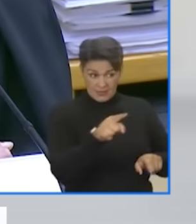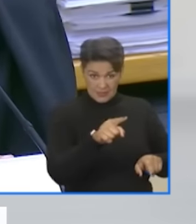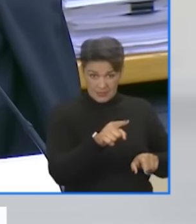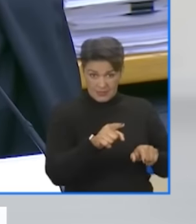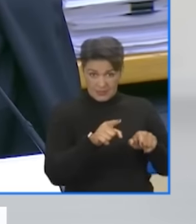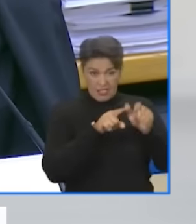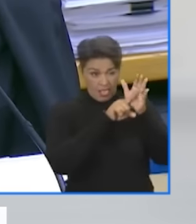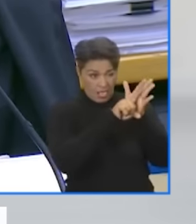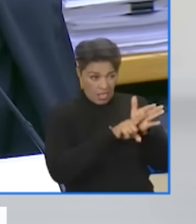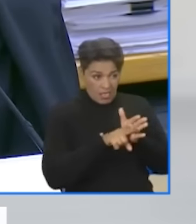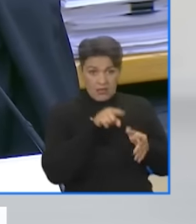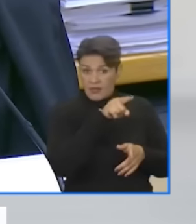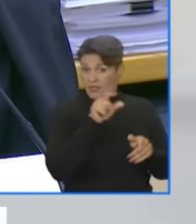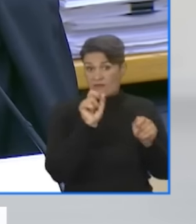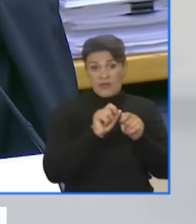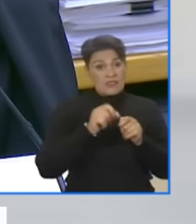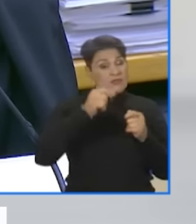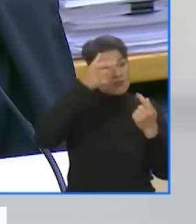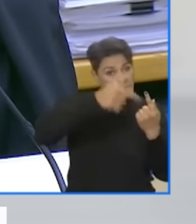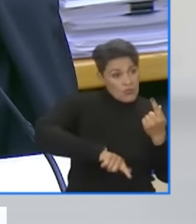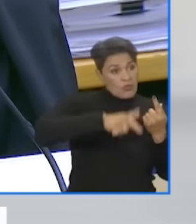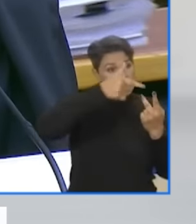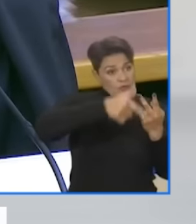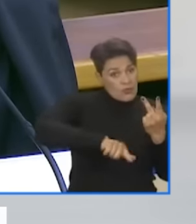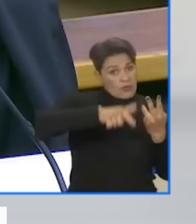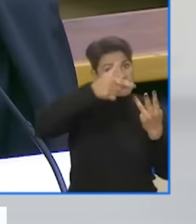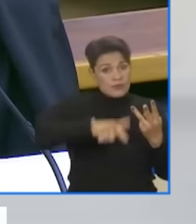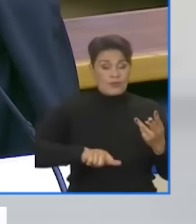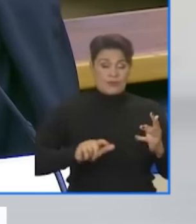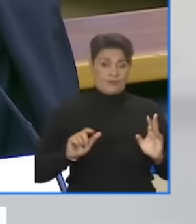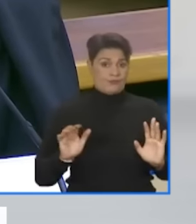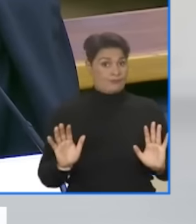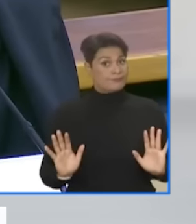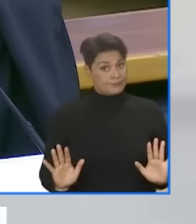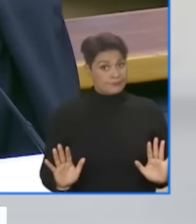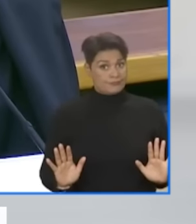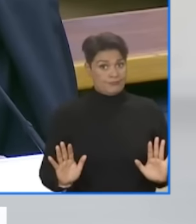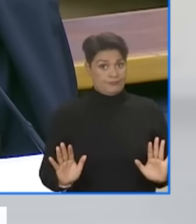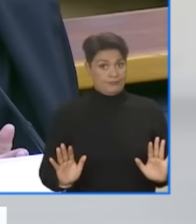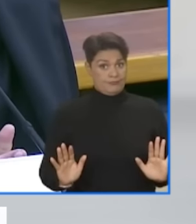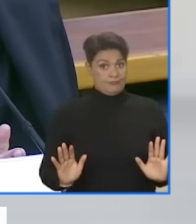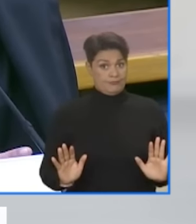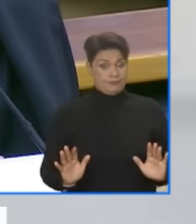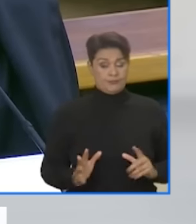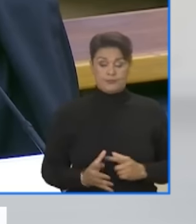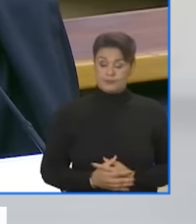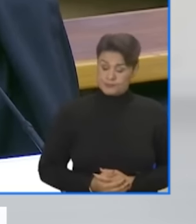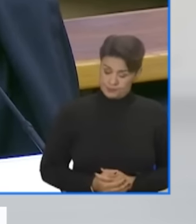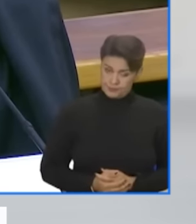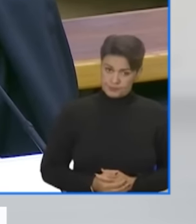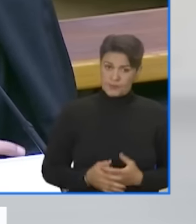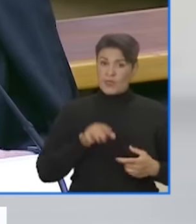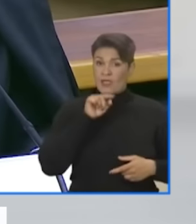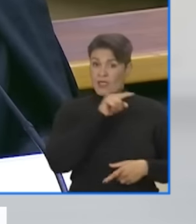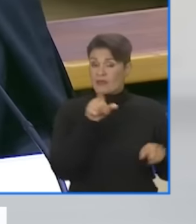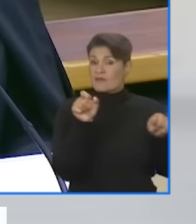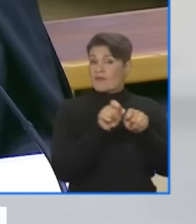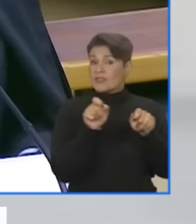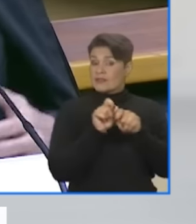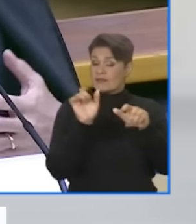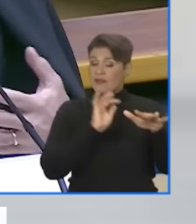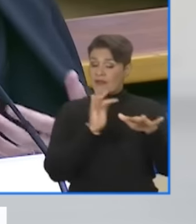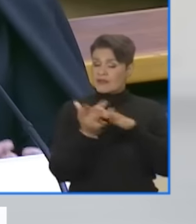dupla, oficial, inclusive. Né, legal, né? Uma aplicação dupla, legal, claro. Legal, né? Claro. Chancelado